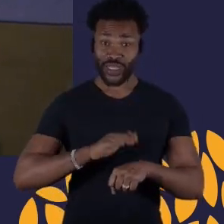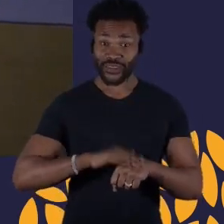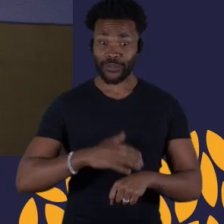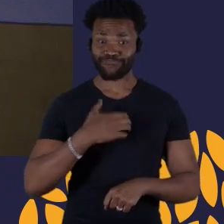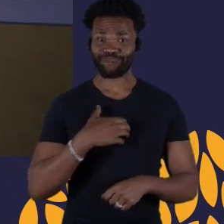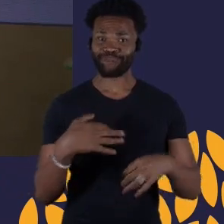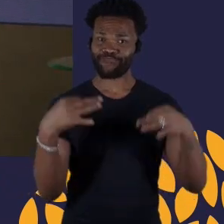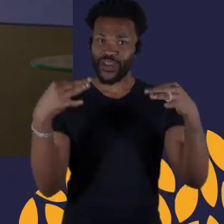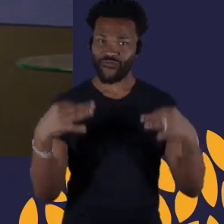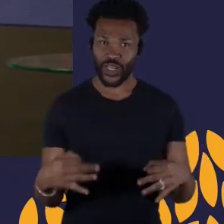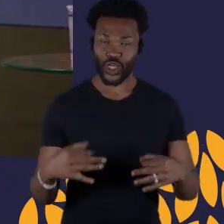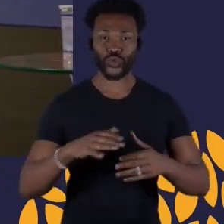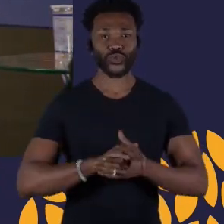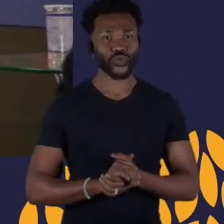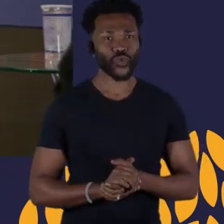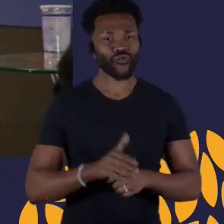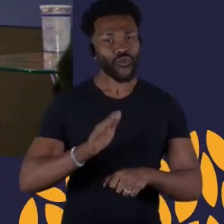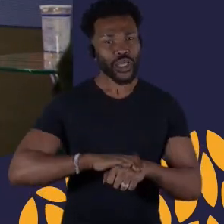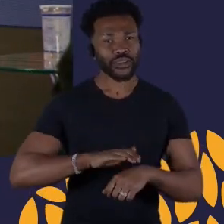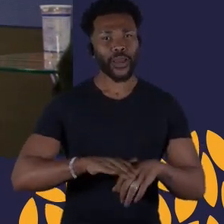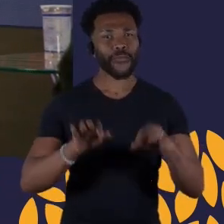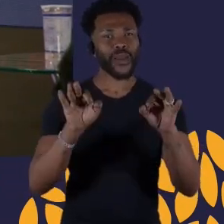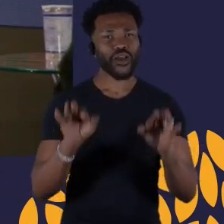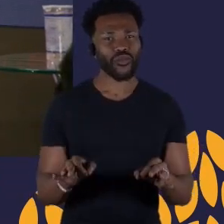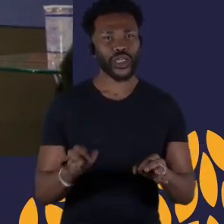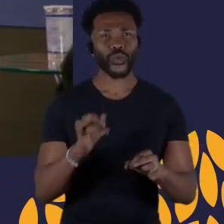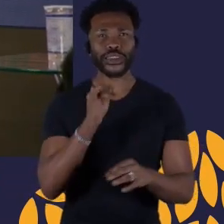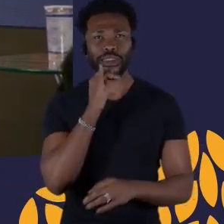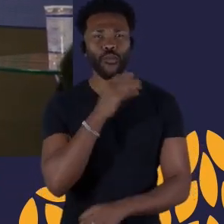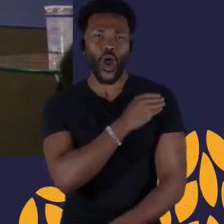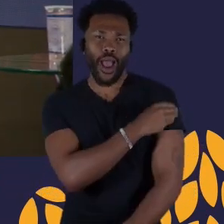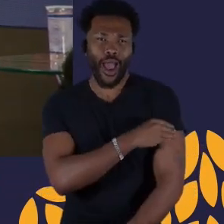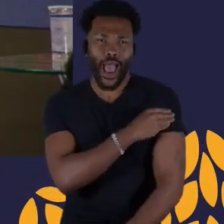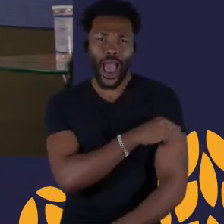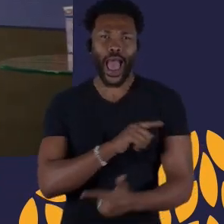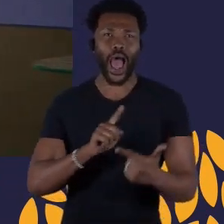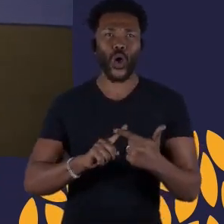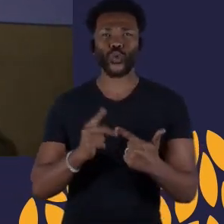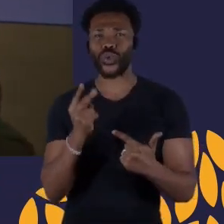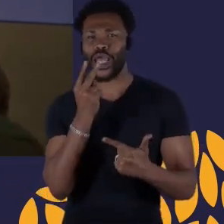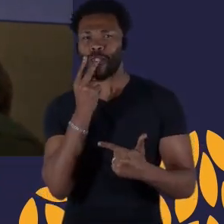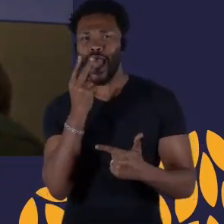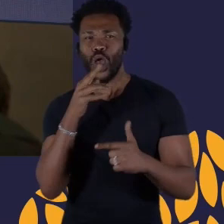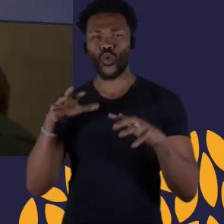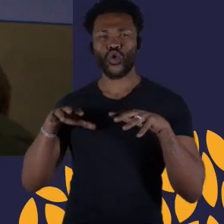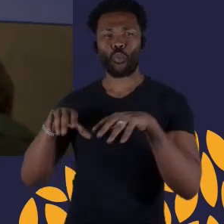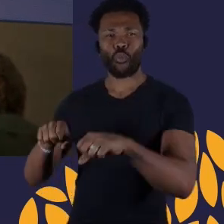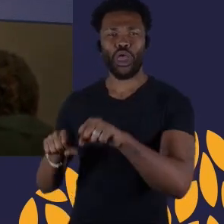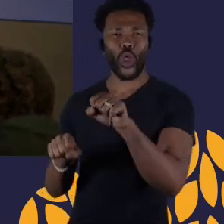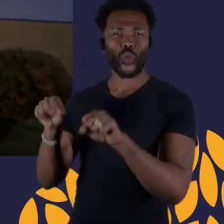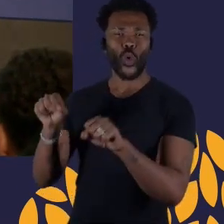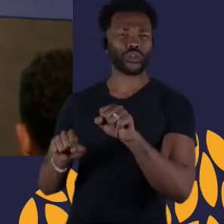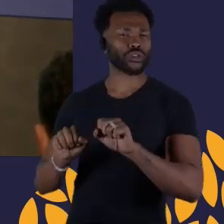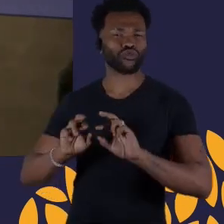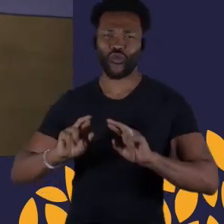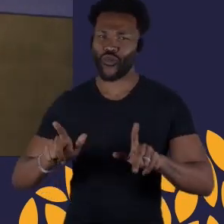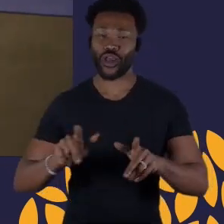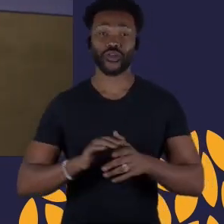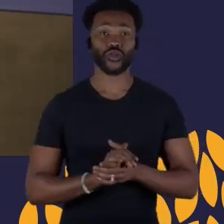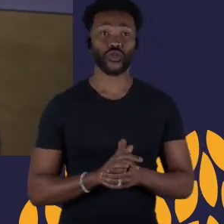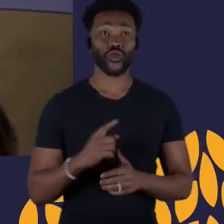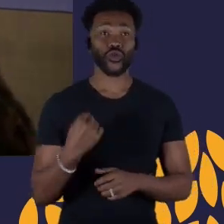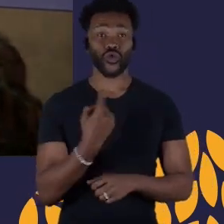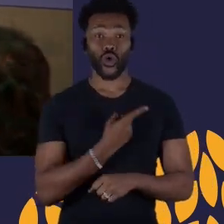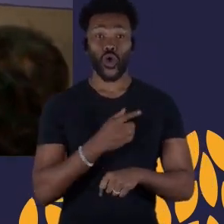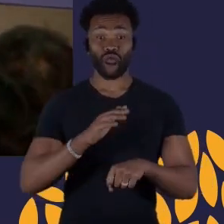jeito. Um bom jeito, não como álcool, não como tabaco, que foi dominado pela indústria. Temos que